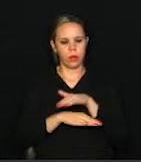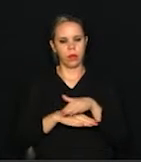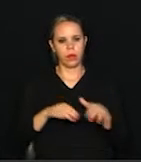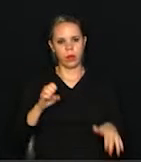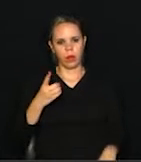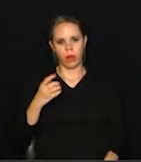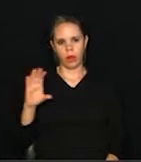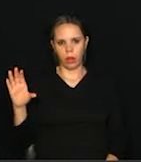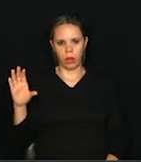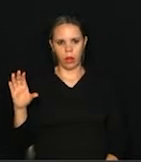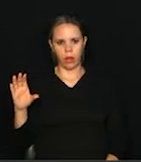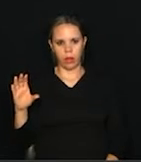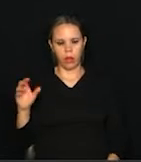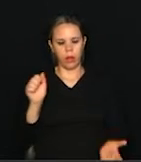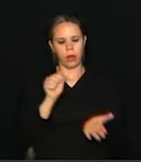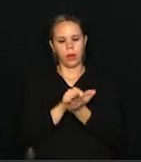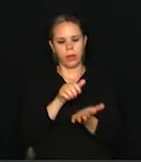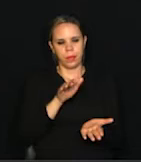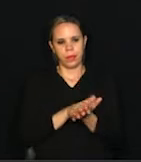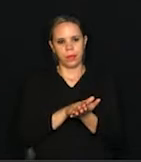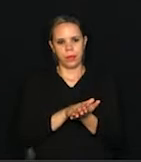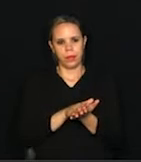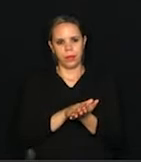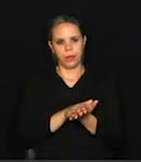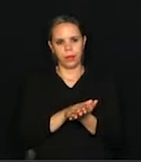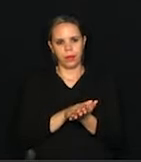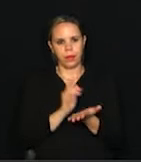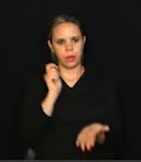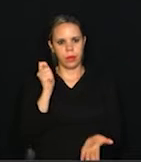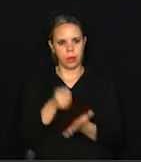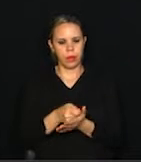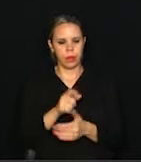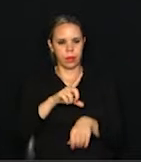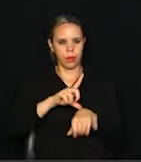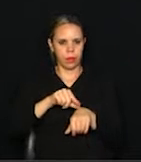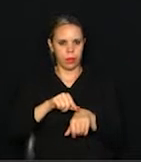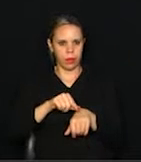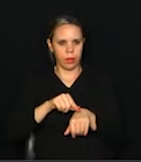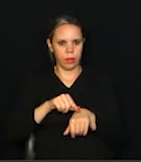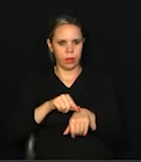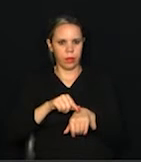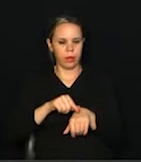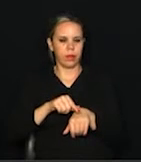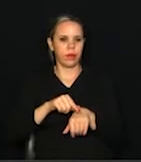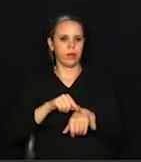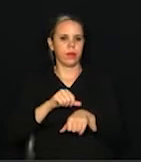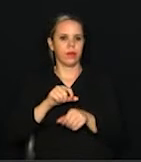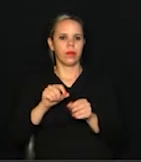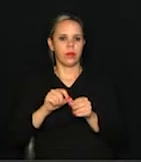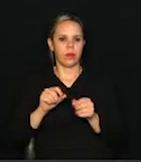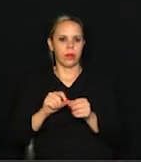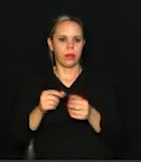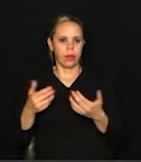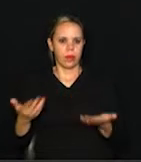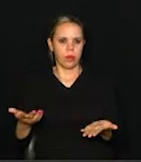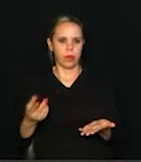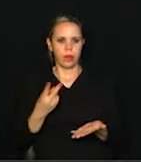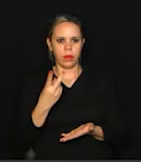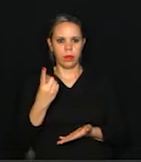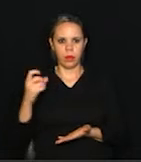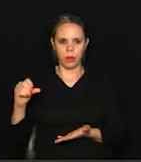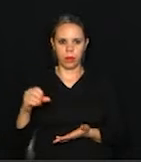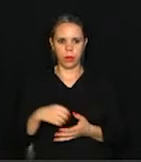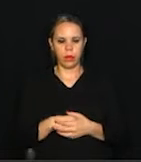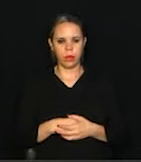a partir de multas que eventualmente foram pagas em atraso, que foram lavradas e processadas em